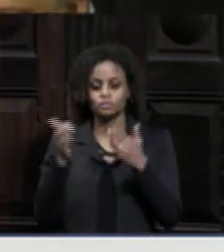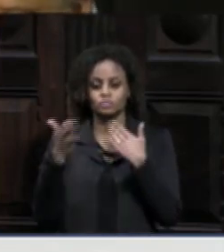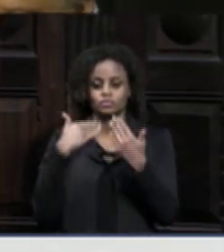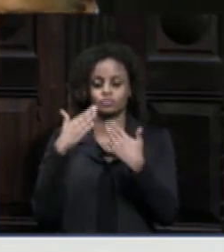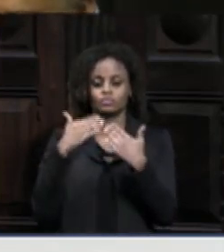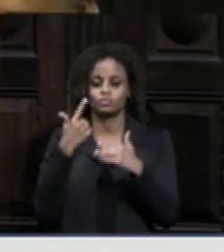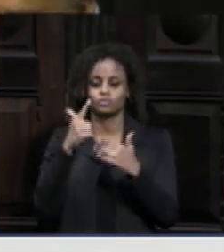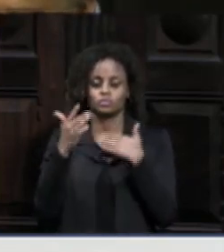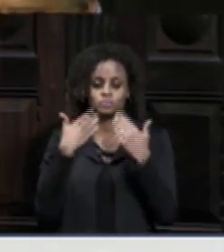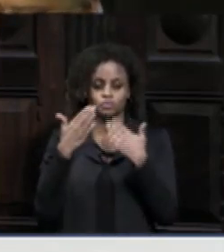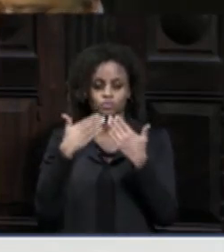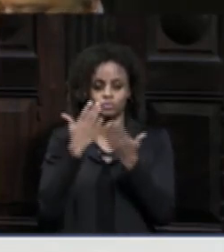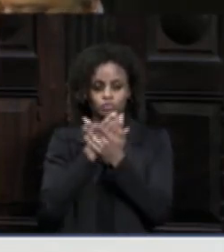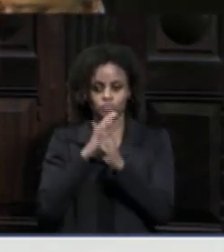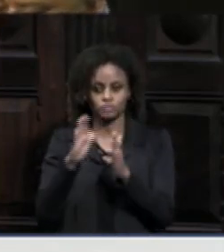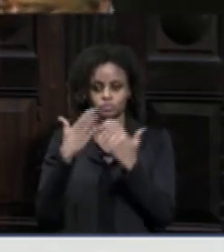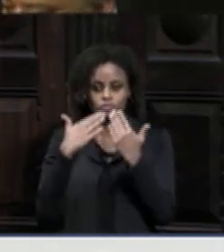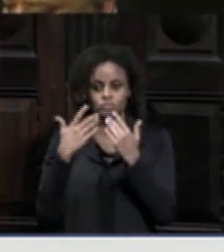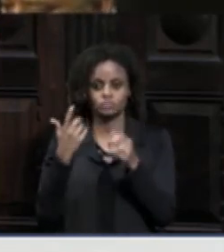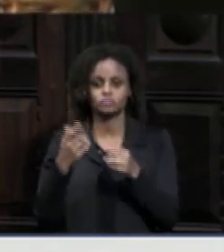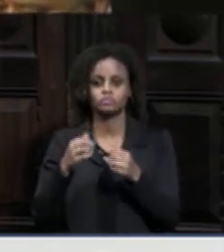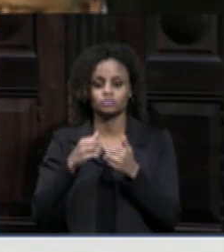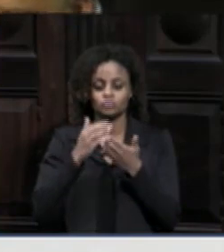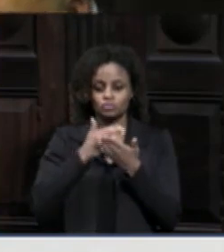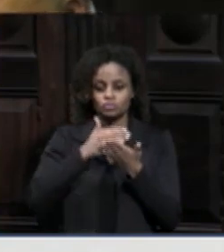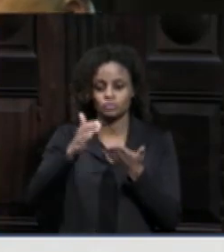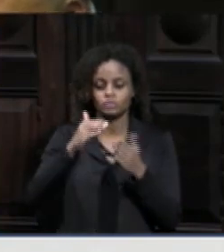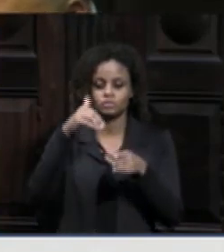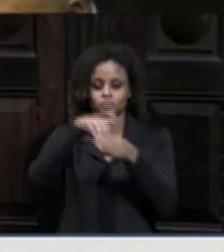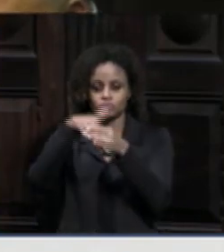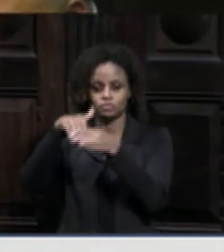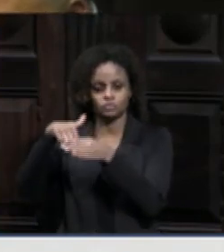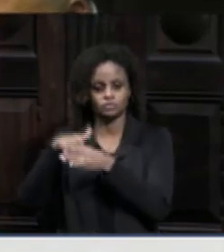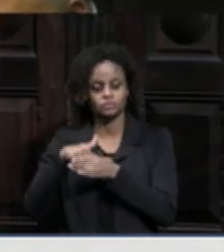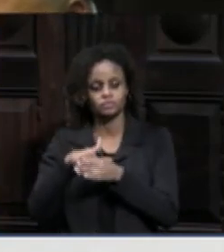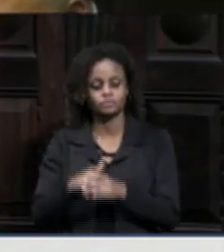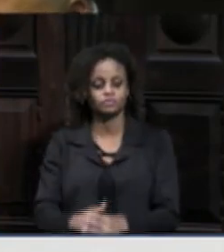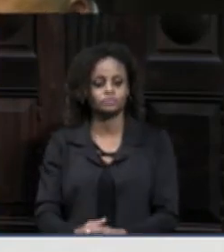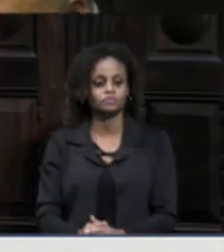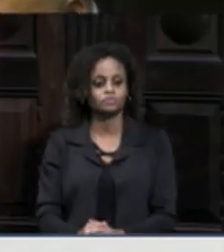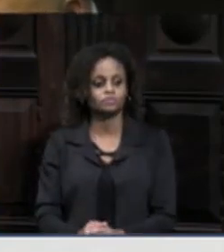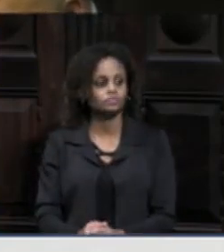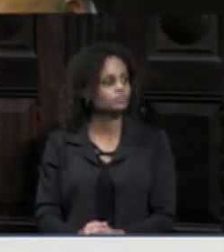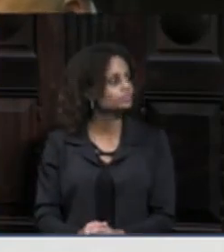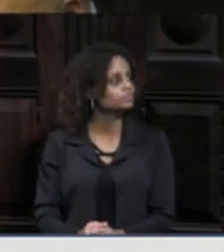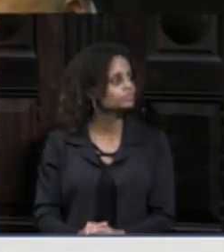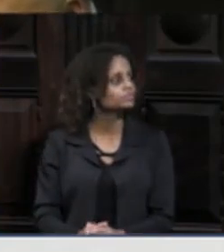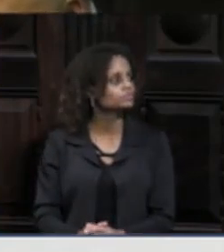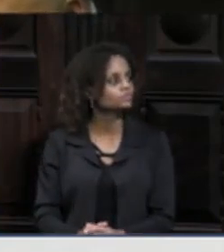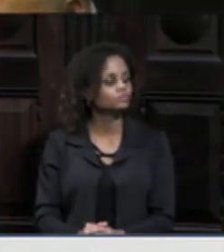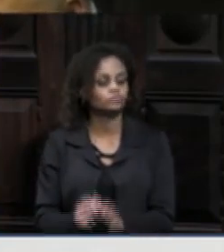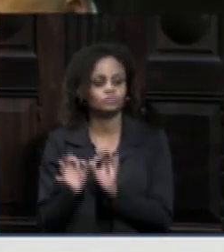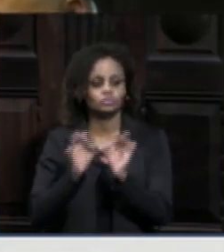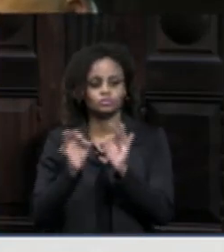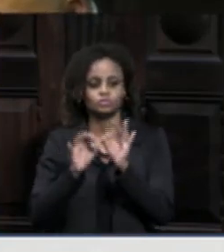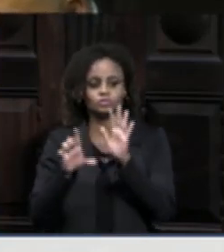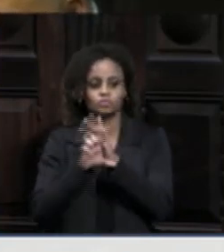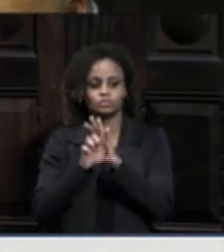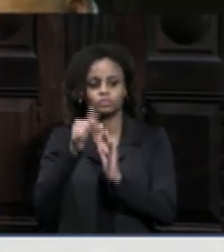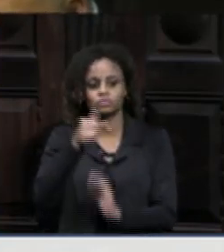queira discutir, encerrada a discussão. Em votação, os senhores que aprovam nessa comissão, aprovado. Vai à promulgação. Projeto de